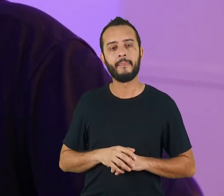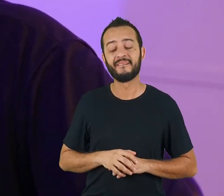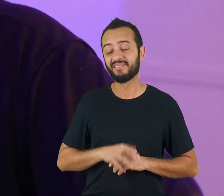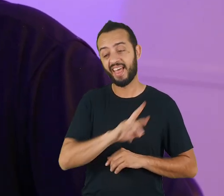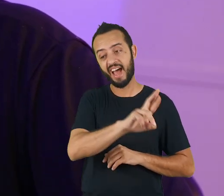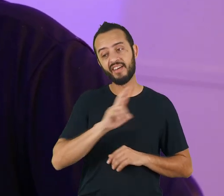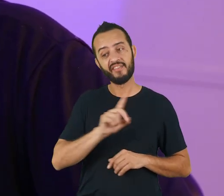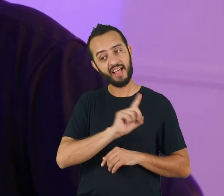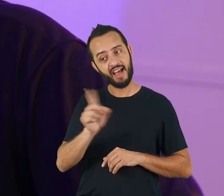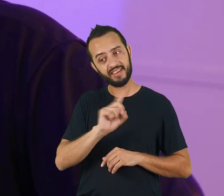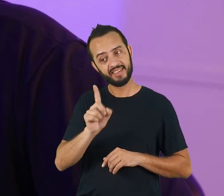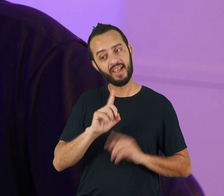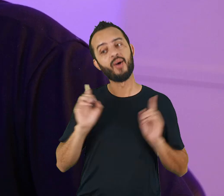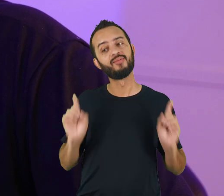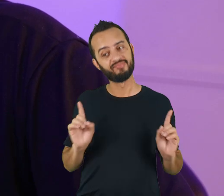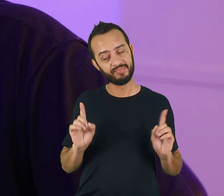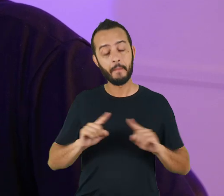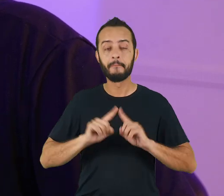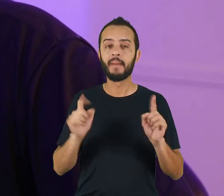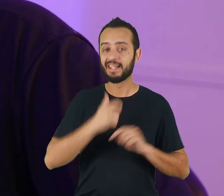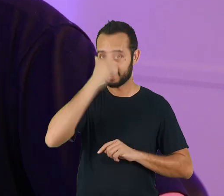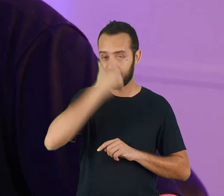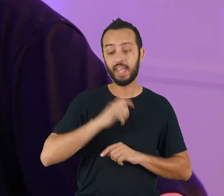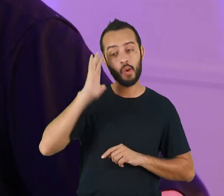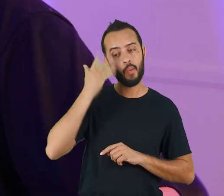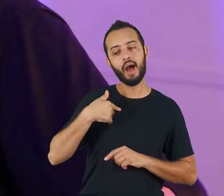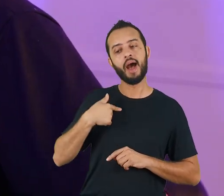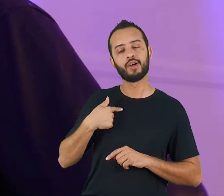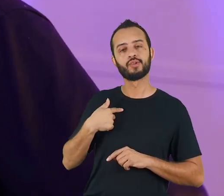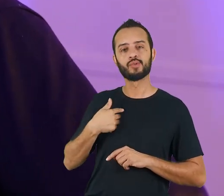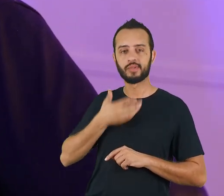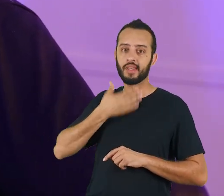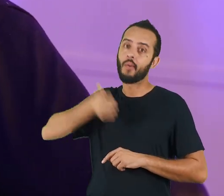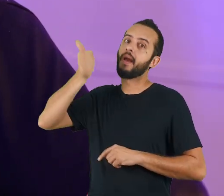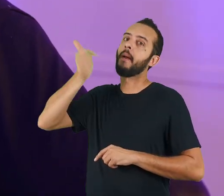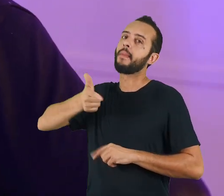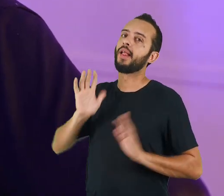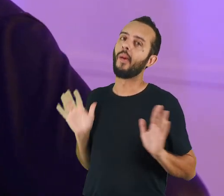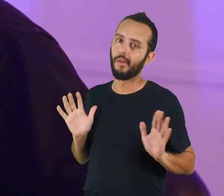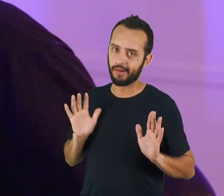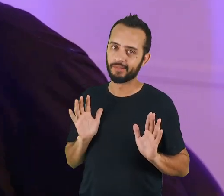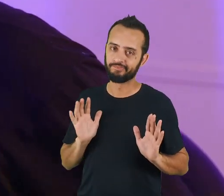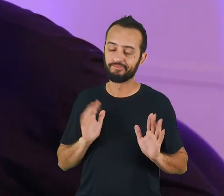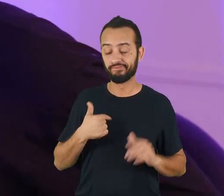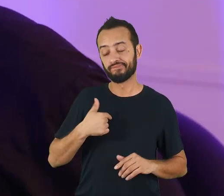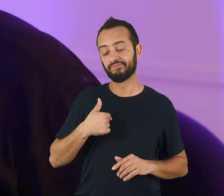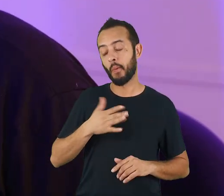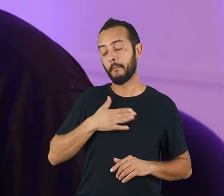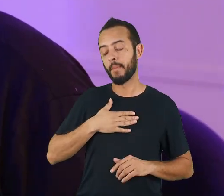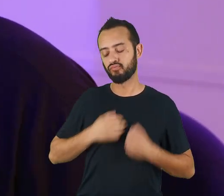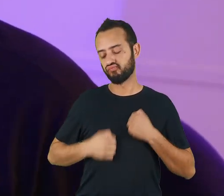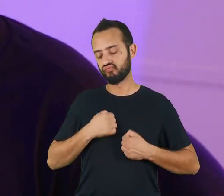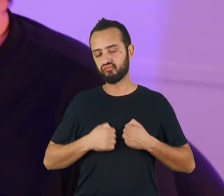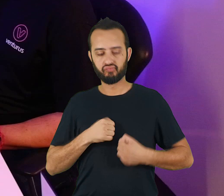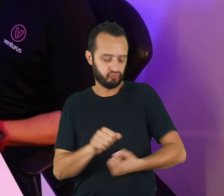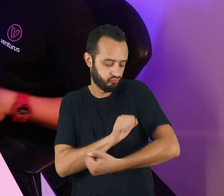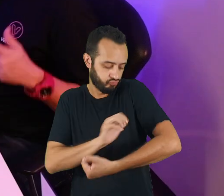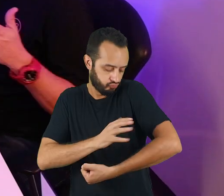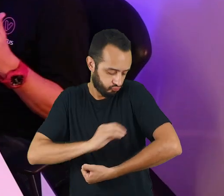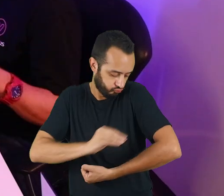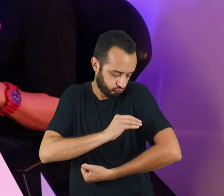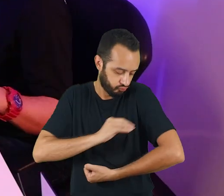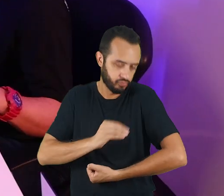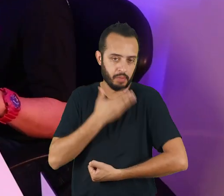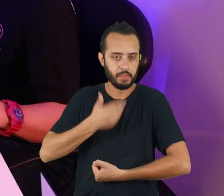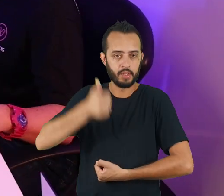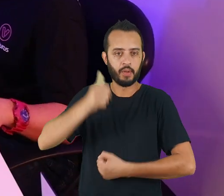Sujinho em algum lugar ou outro mas assim eu acho eu acho que era melhor o meu banho né mas pelas